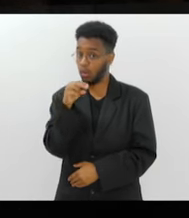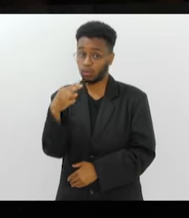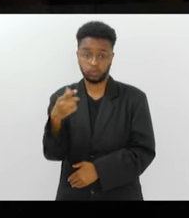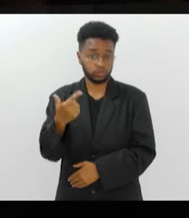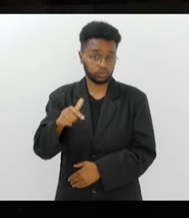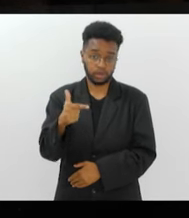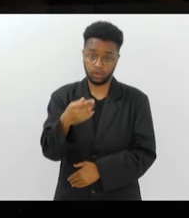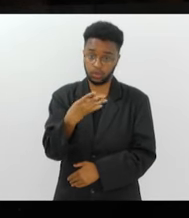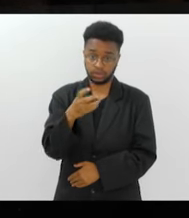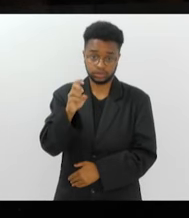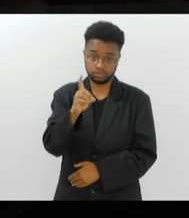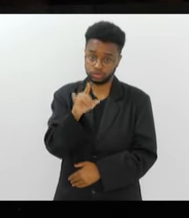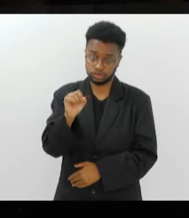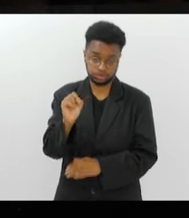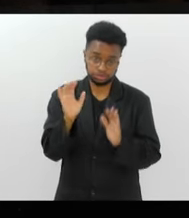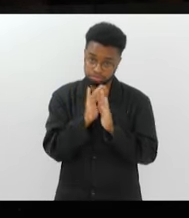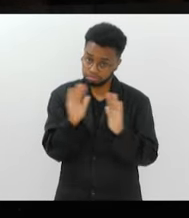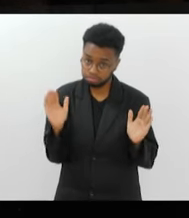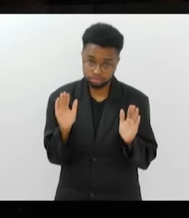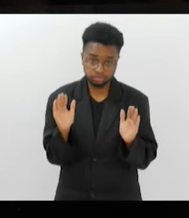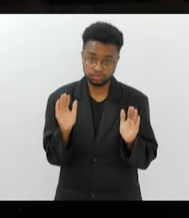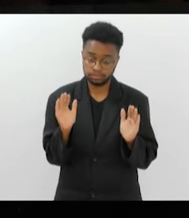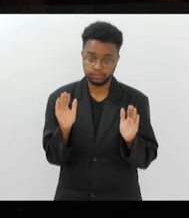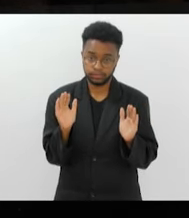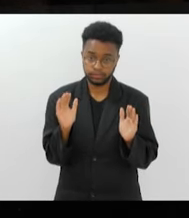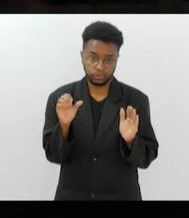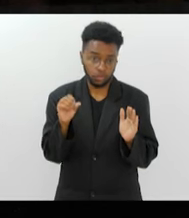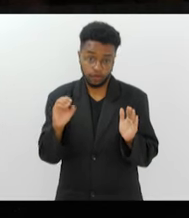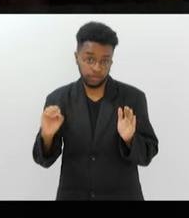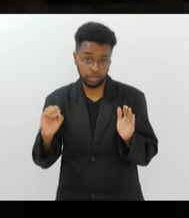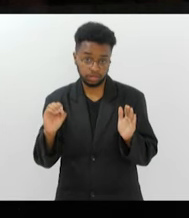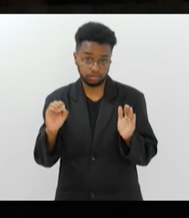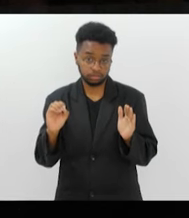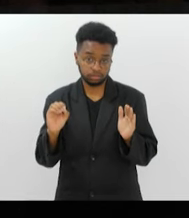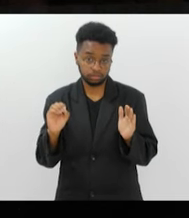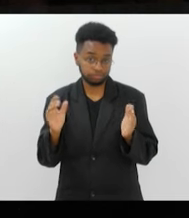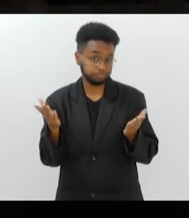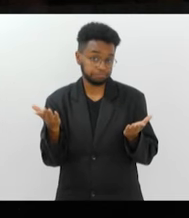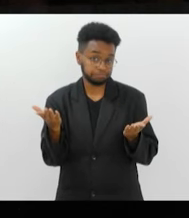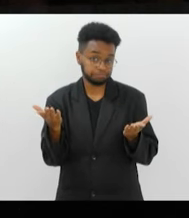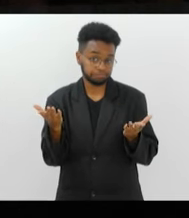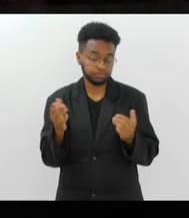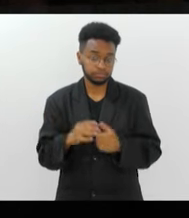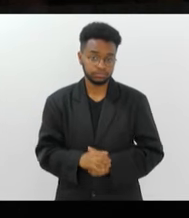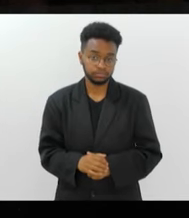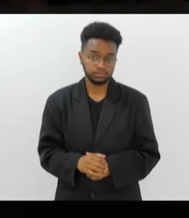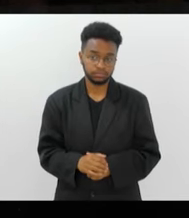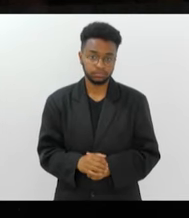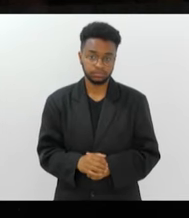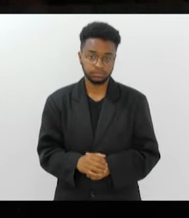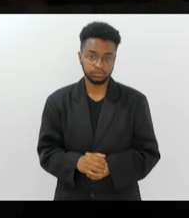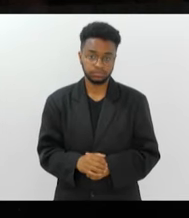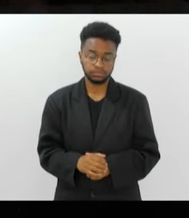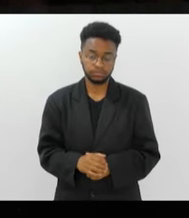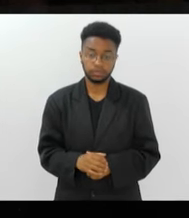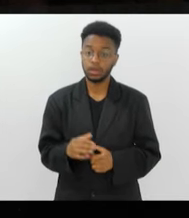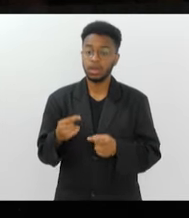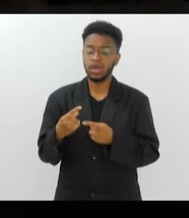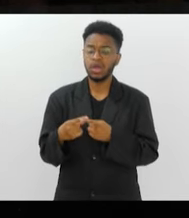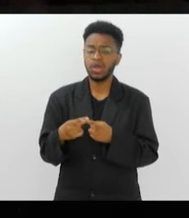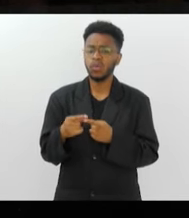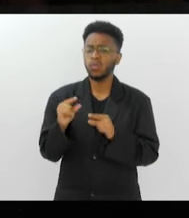de 45 dias, é de 90 dias. Como é que... O que